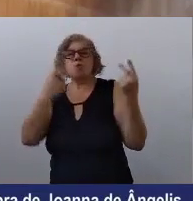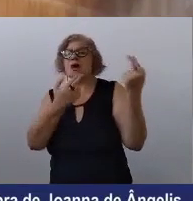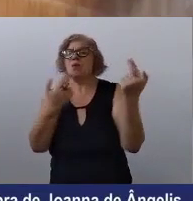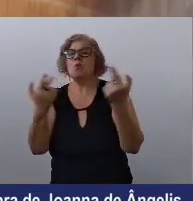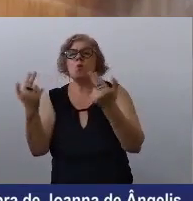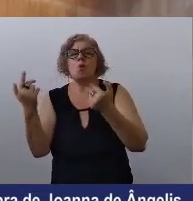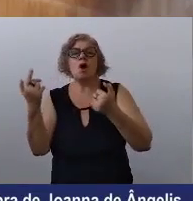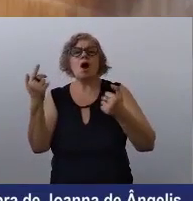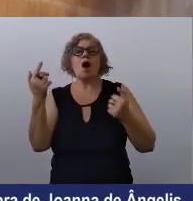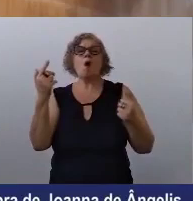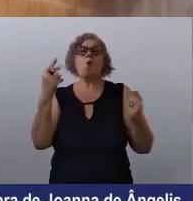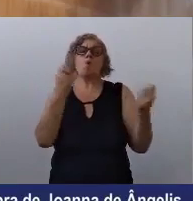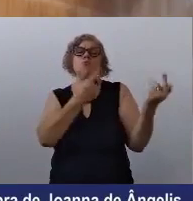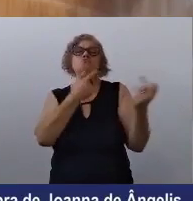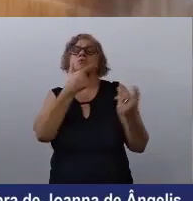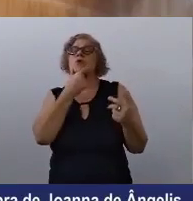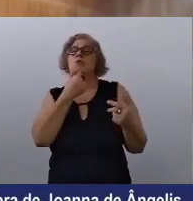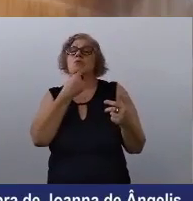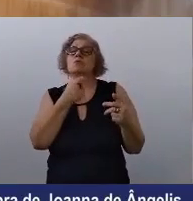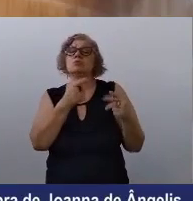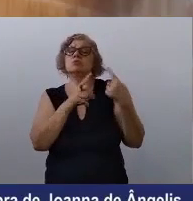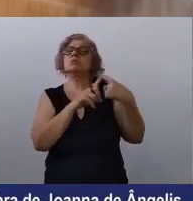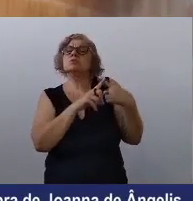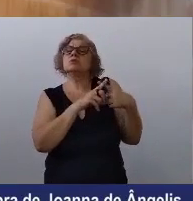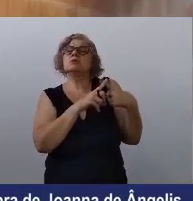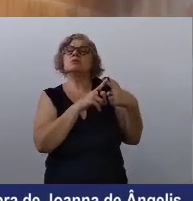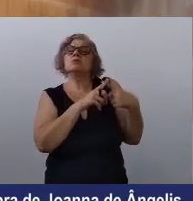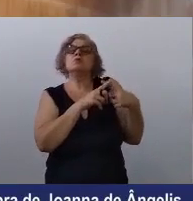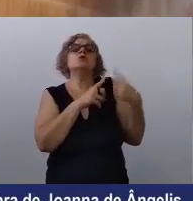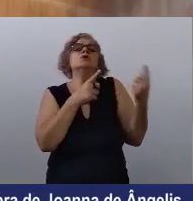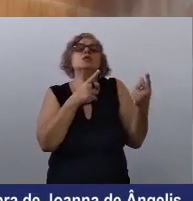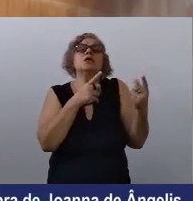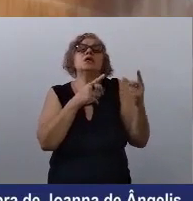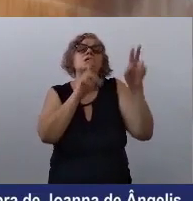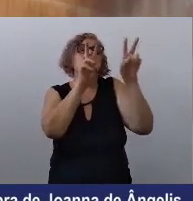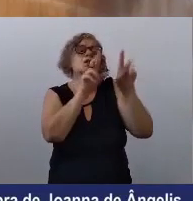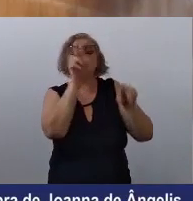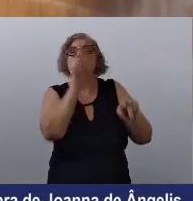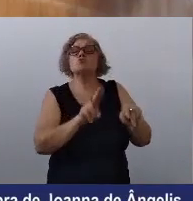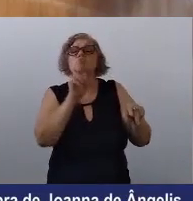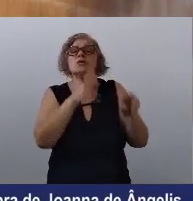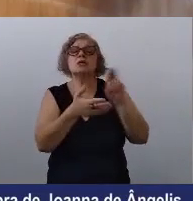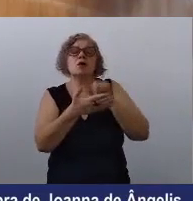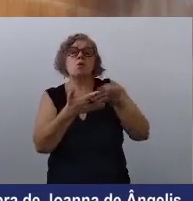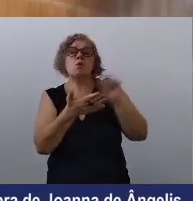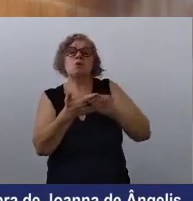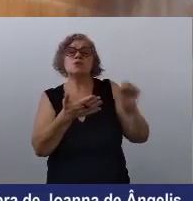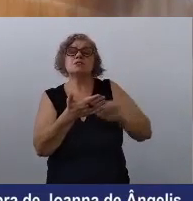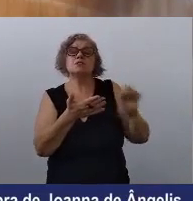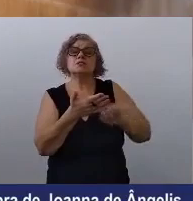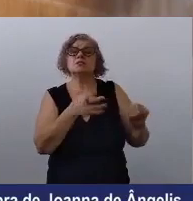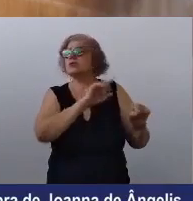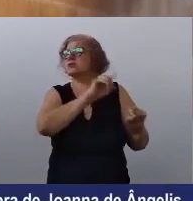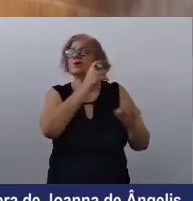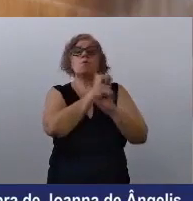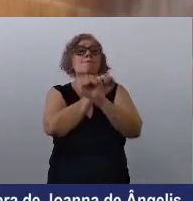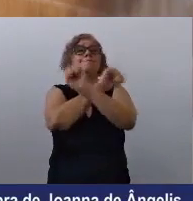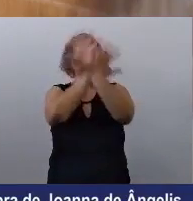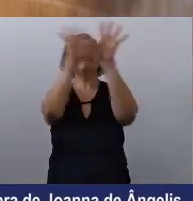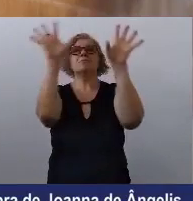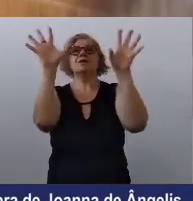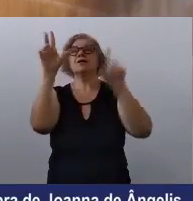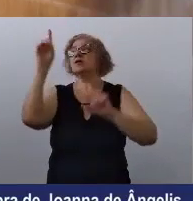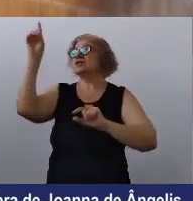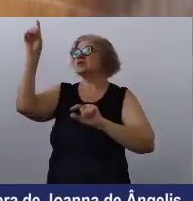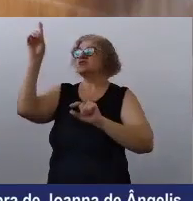homens? Pois por que não gozarão das letras com elas? Não são capazes de tanta glória e graça de